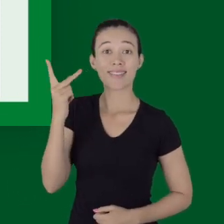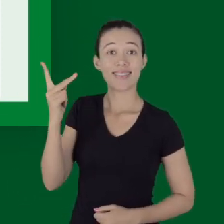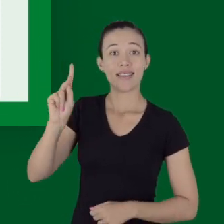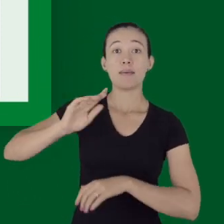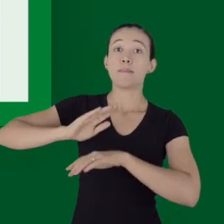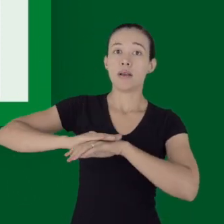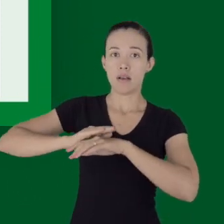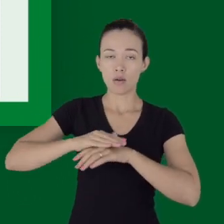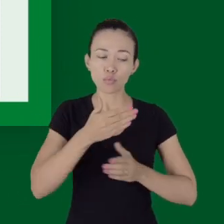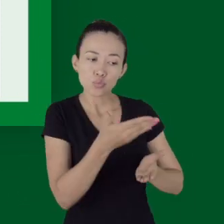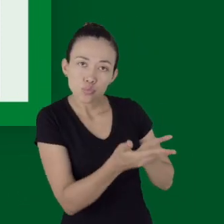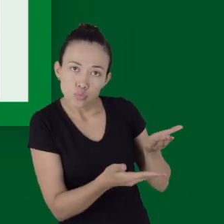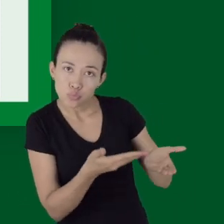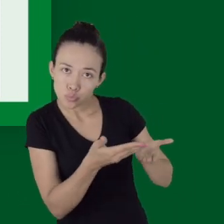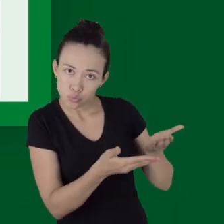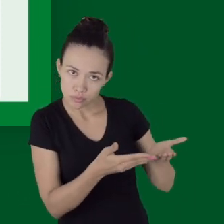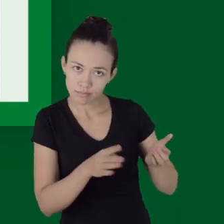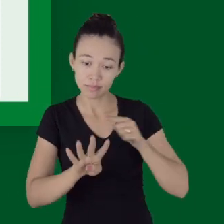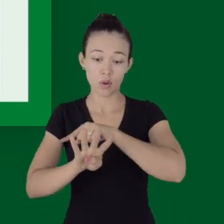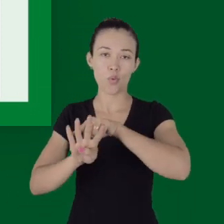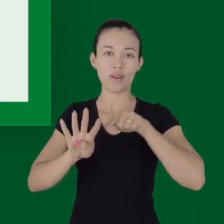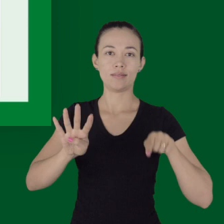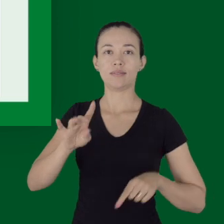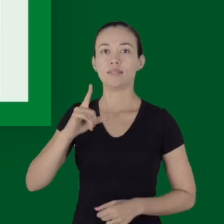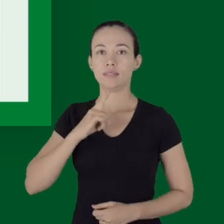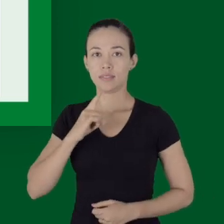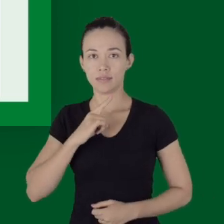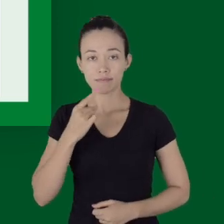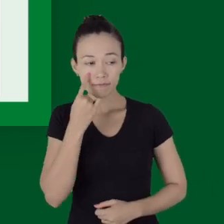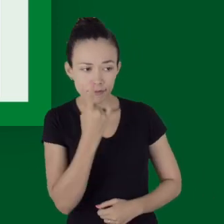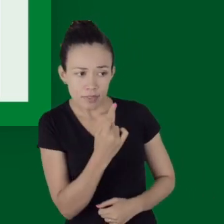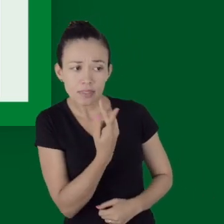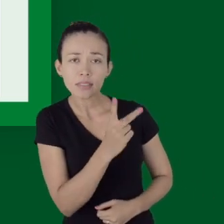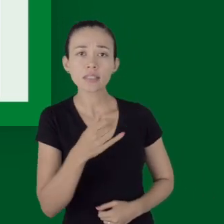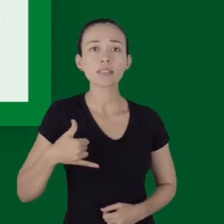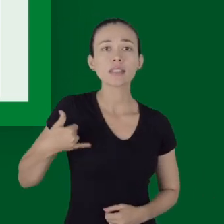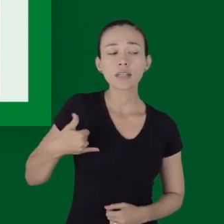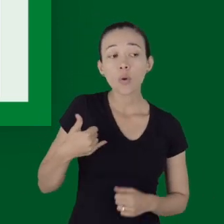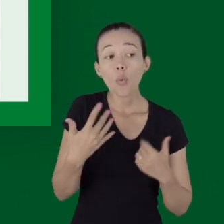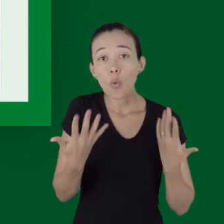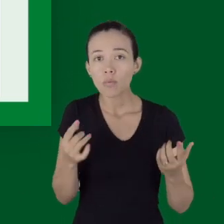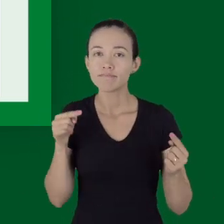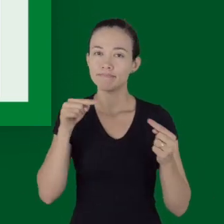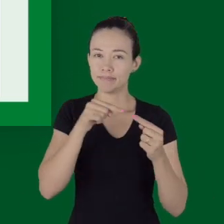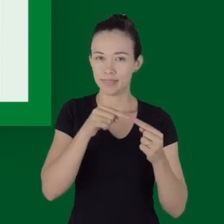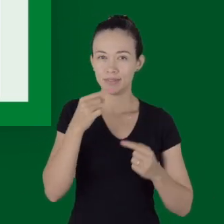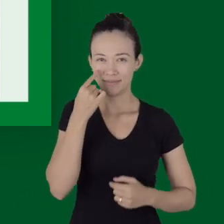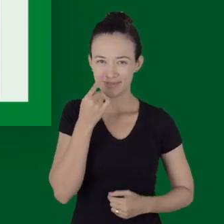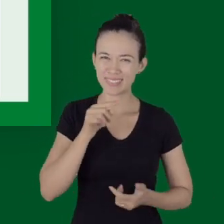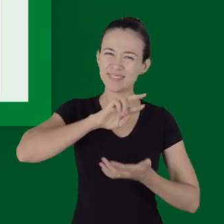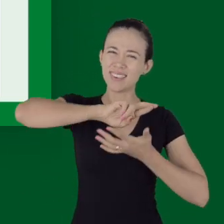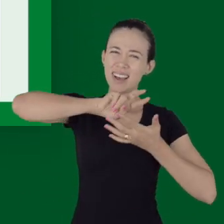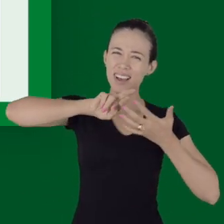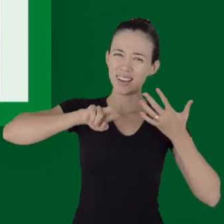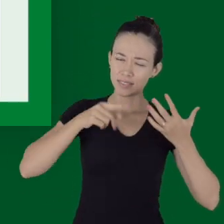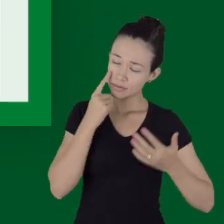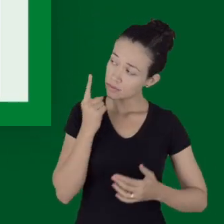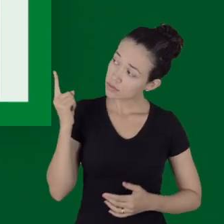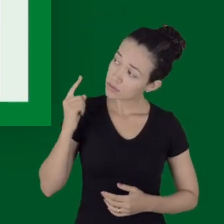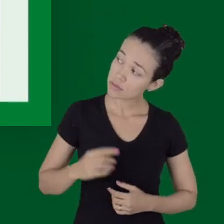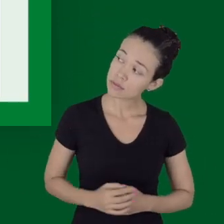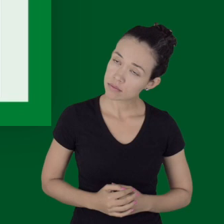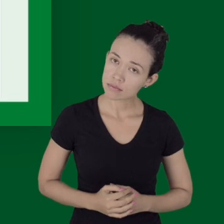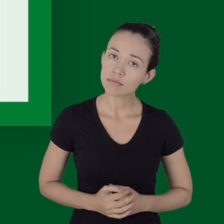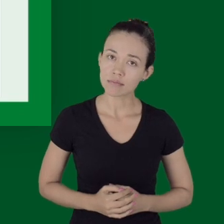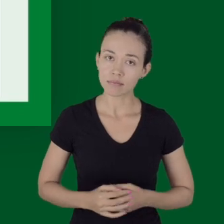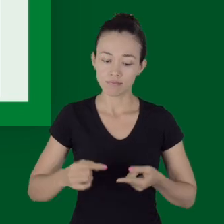fita no monitor de glicemia, né? Então, ele vai pôr aqui que nível de autocuidado ele